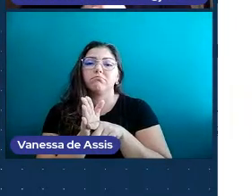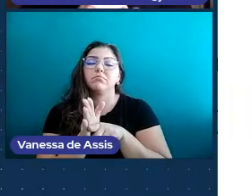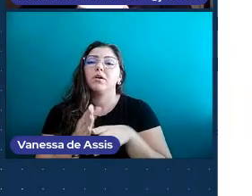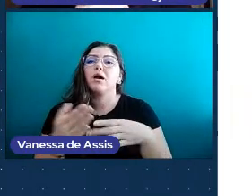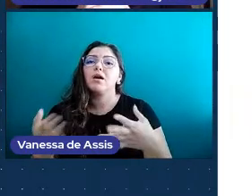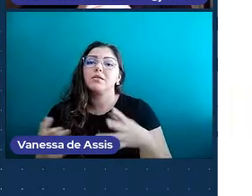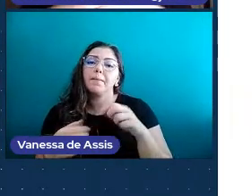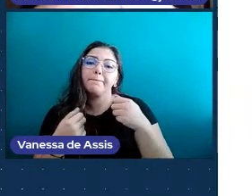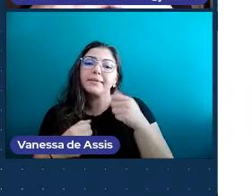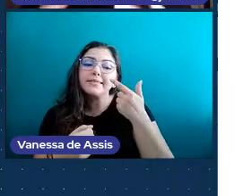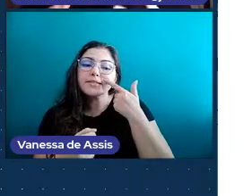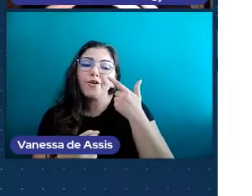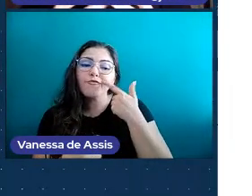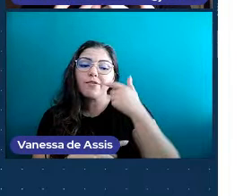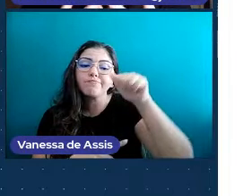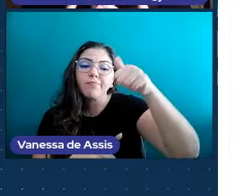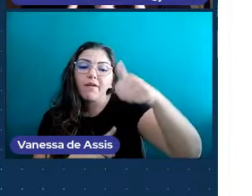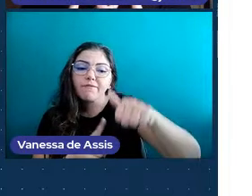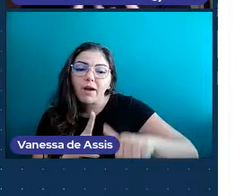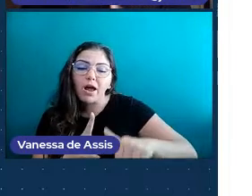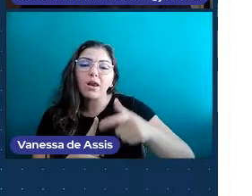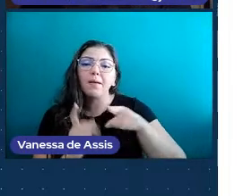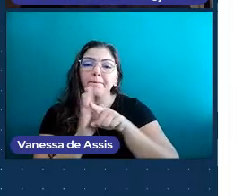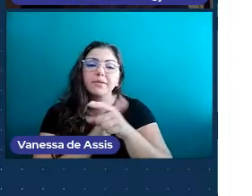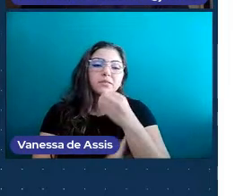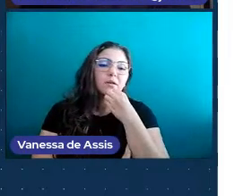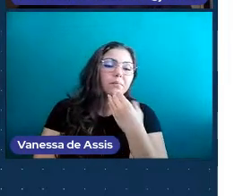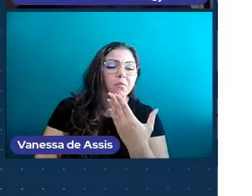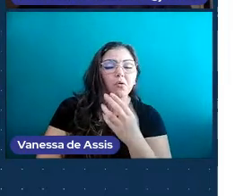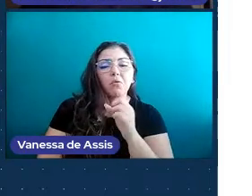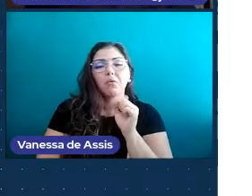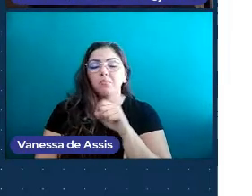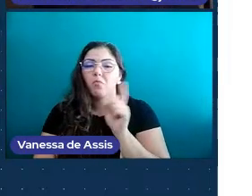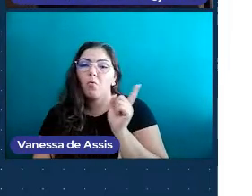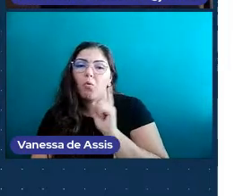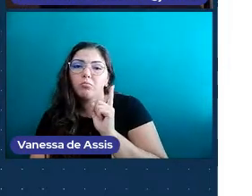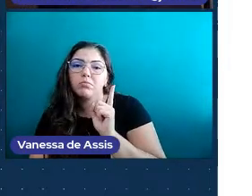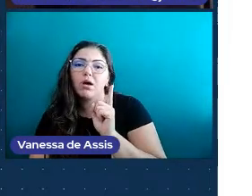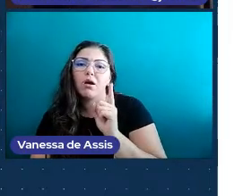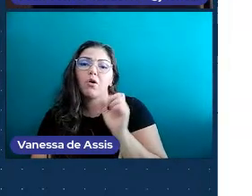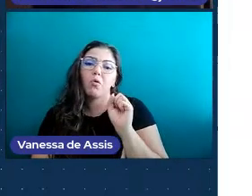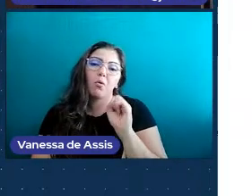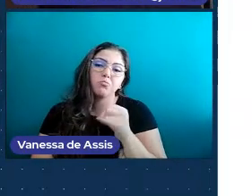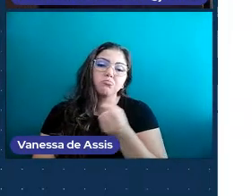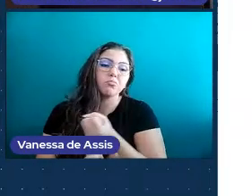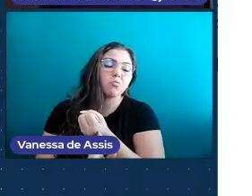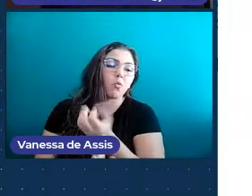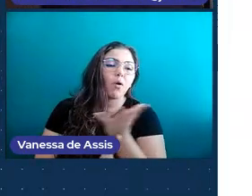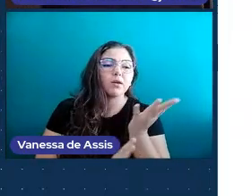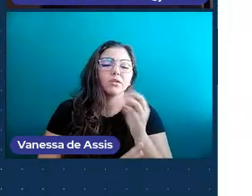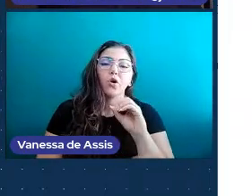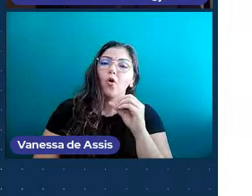se entende como pesquisa qualitativa? E, por fim, os próprios leitores, né?